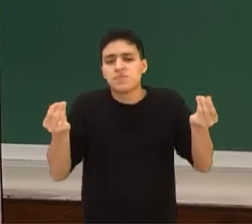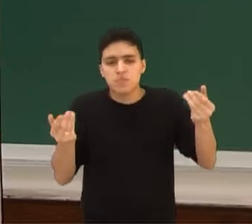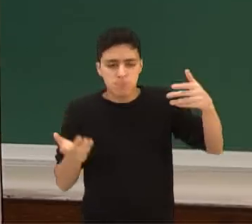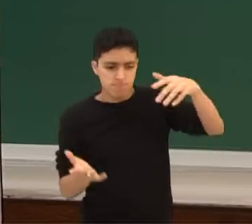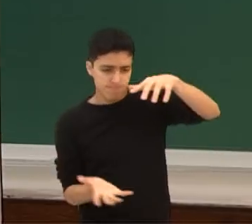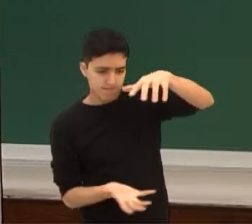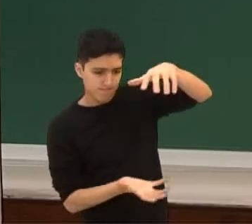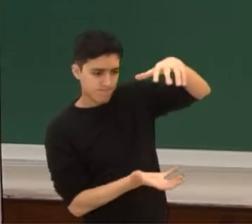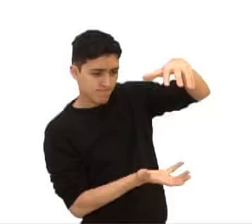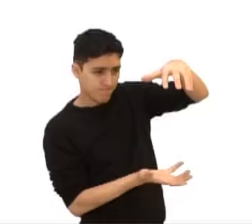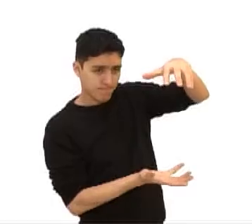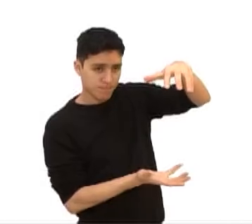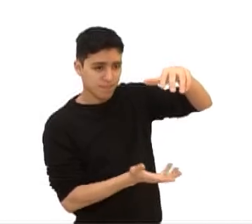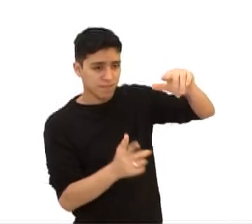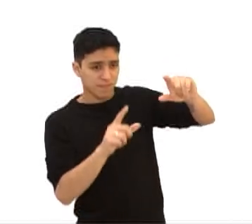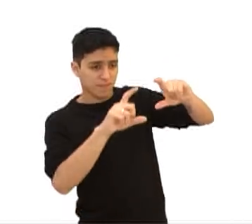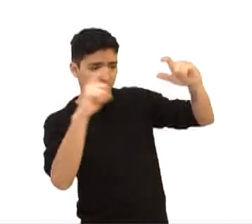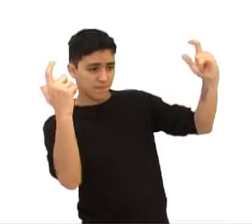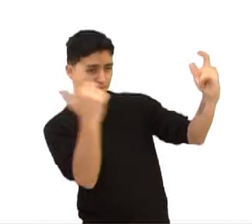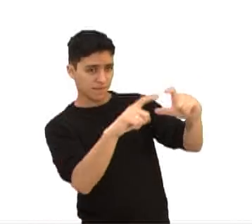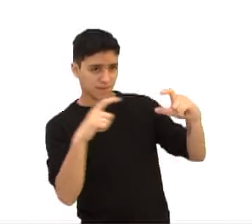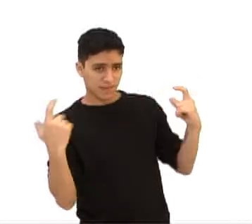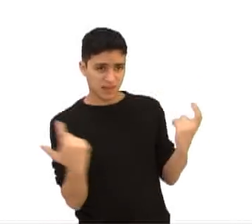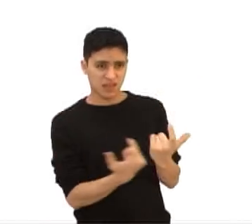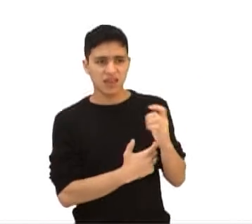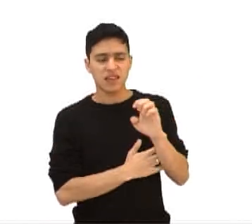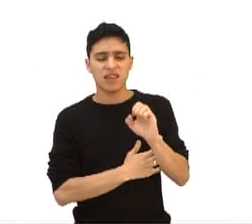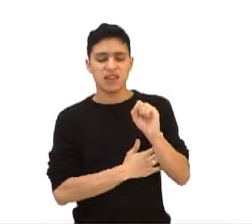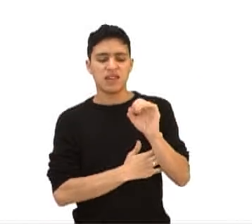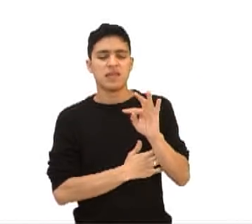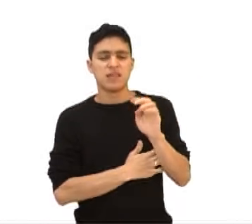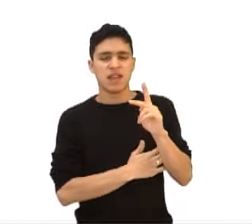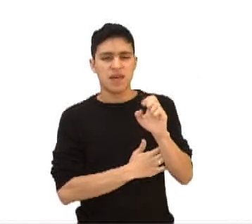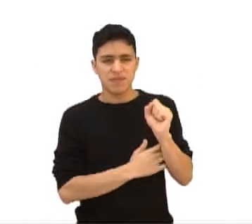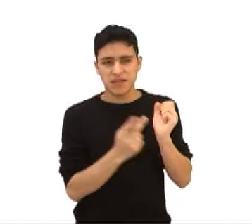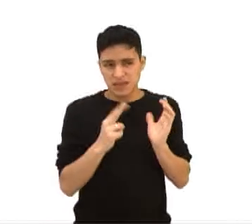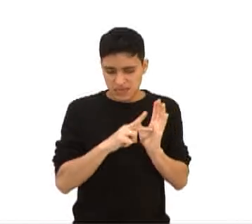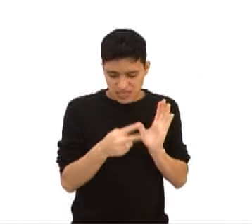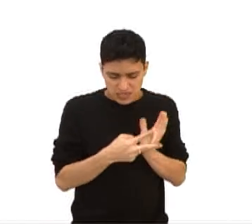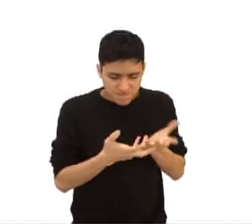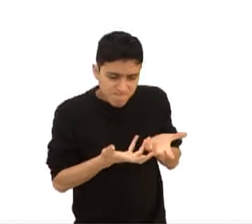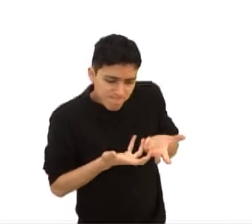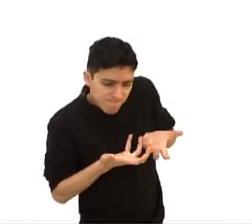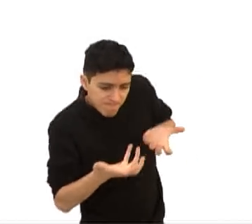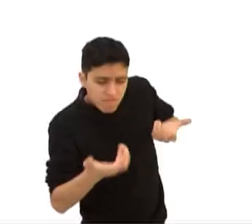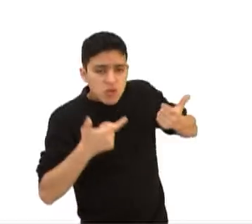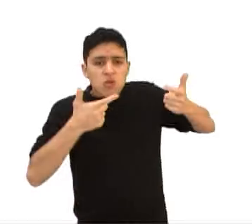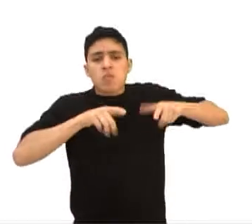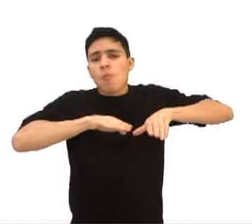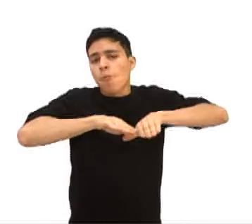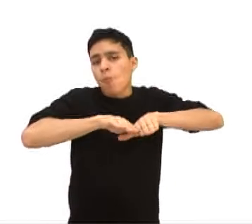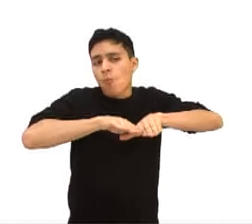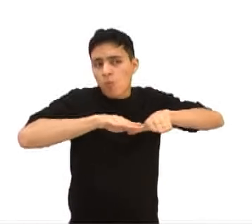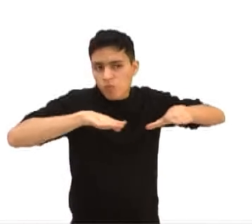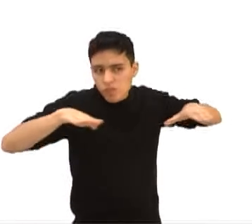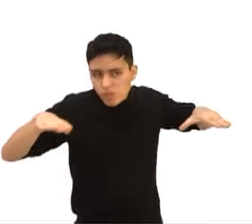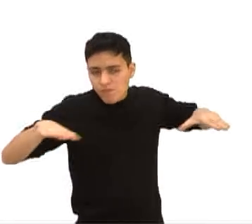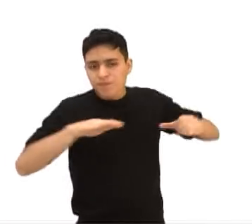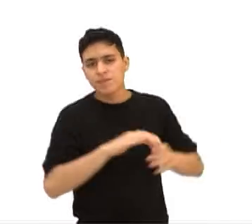encontrar ali? Ó? O primeiro deles são as estepes, que são formações vegetais localizadas em planícies